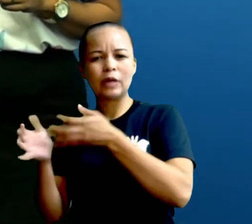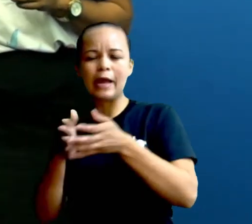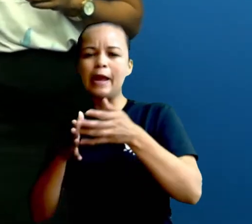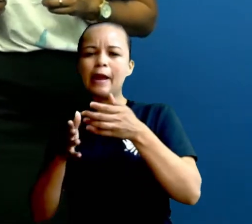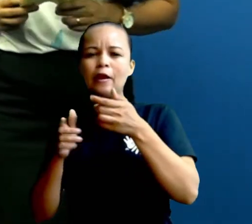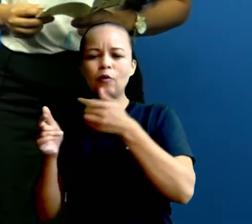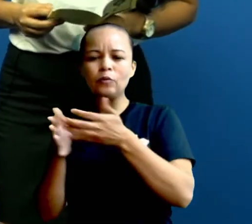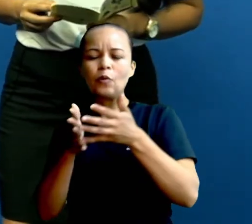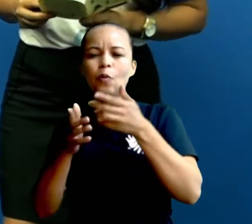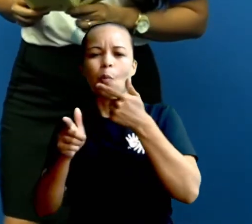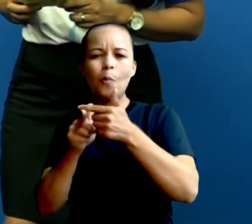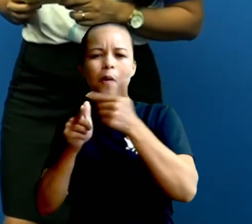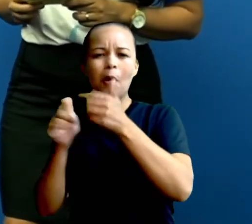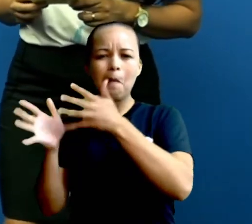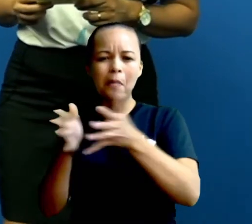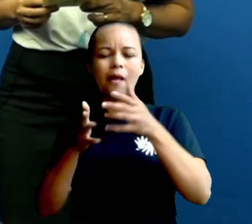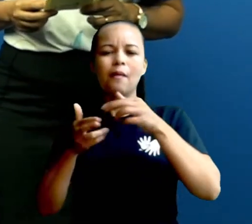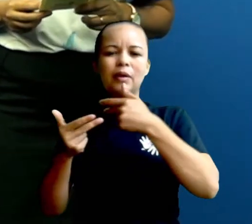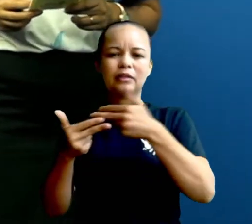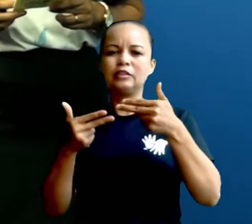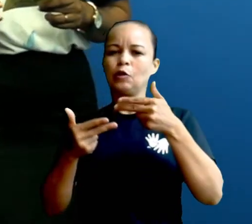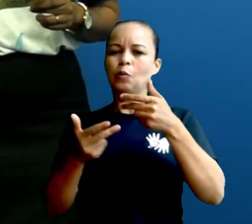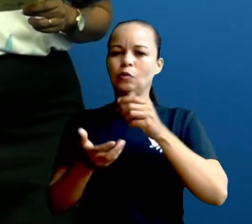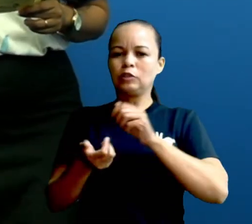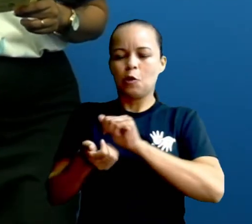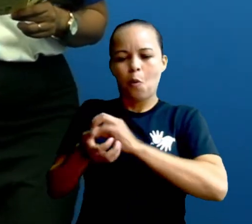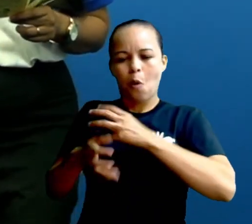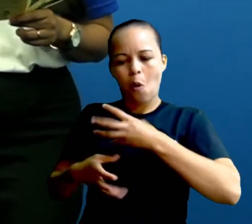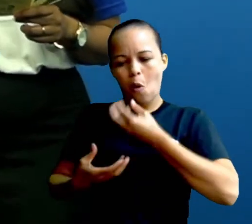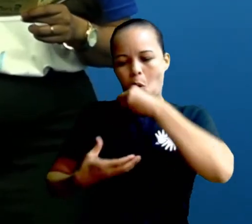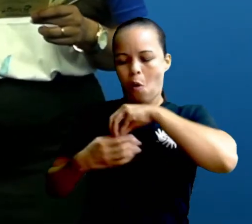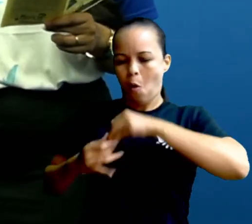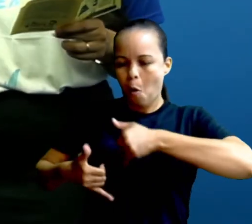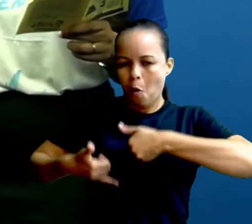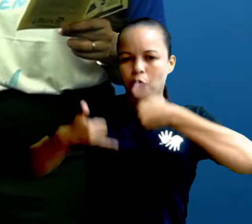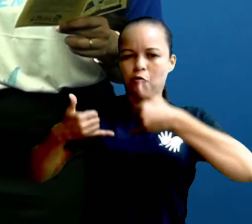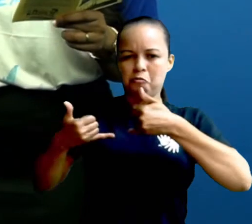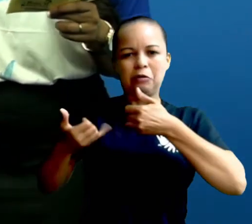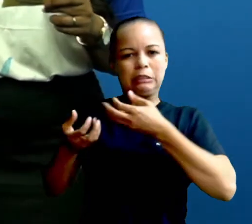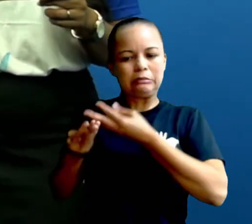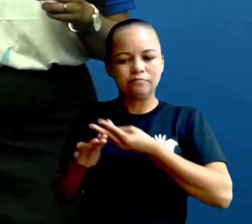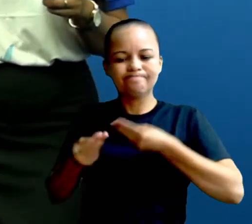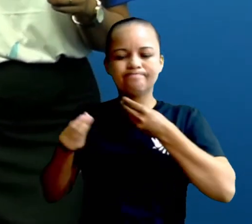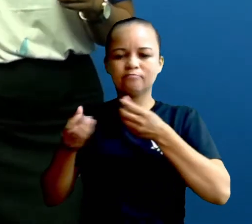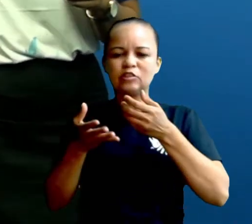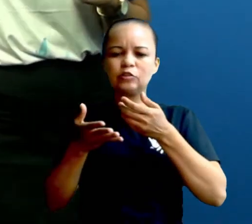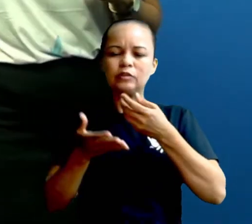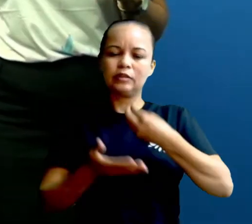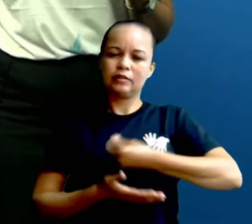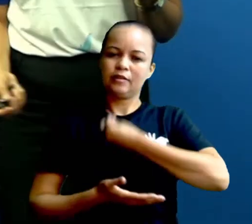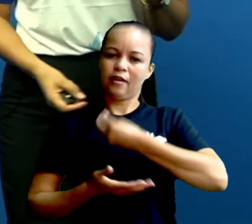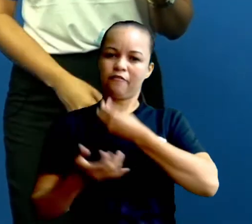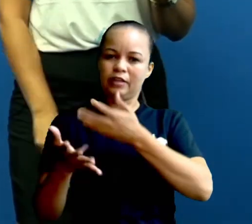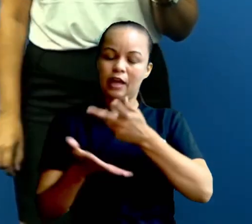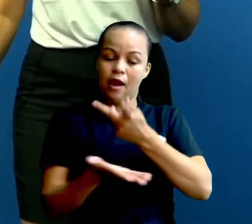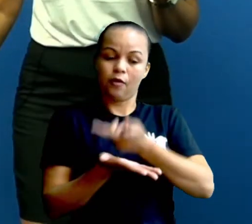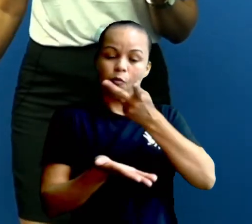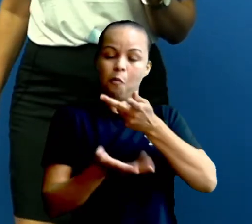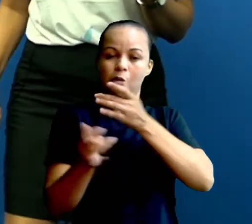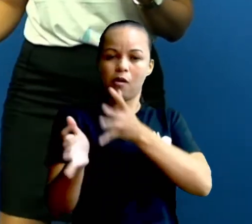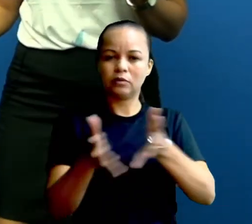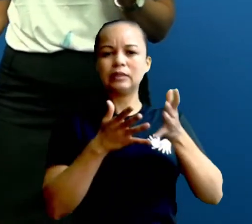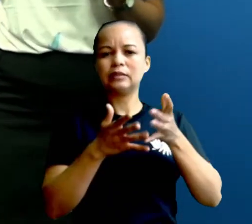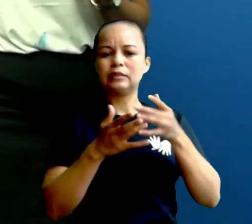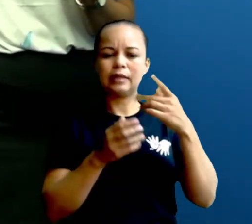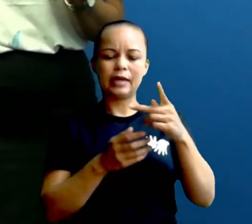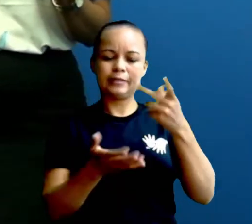e se depara com seu orgulho ferido. Mas tudo tem um sentido quando na vida acontece. Qualquer um que se